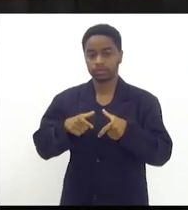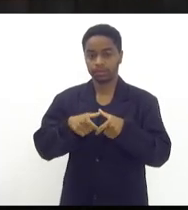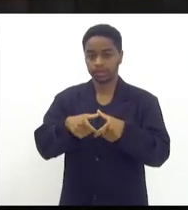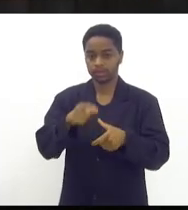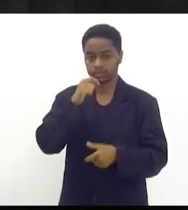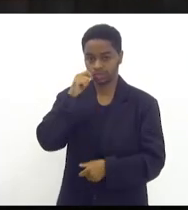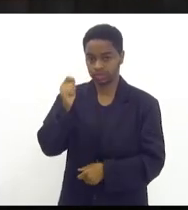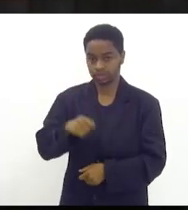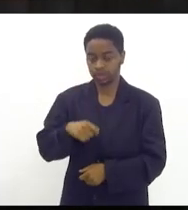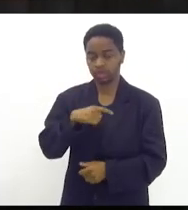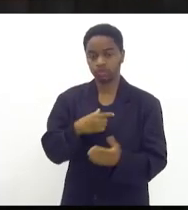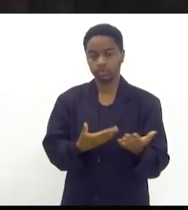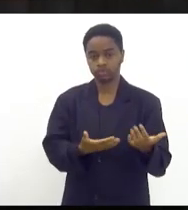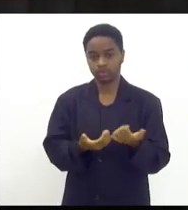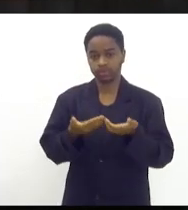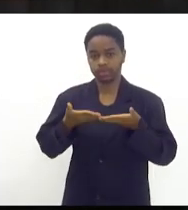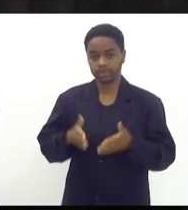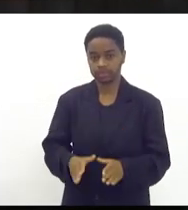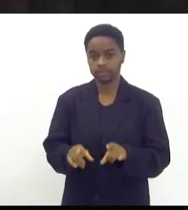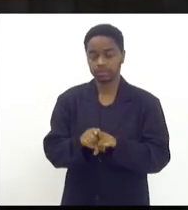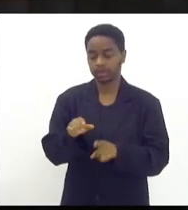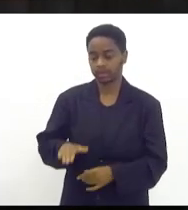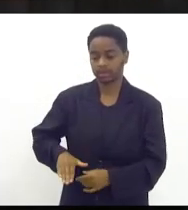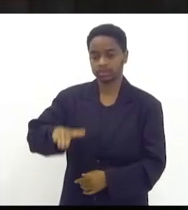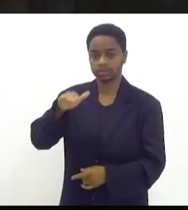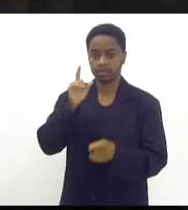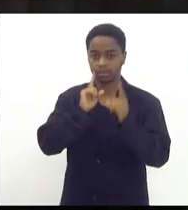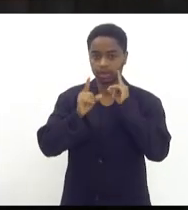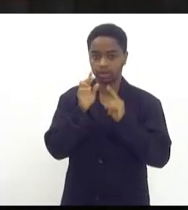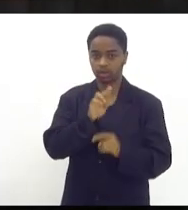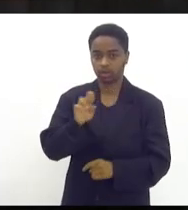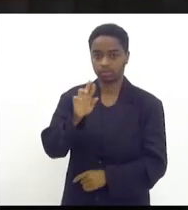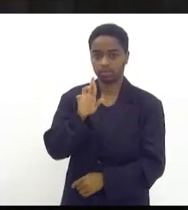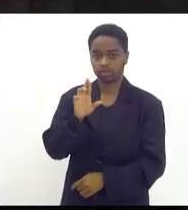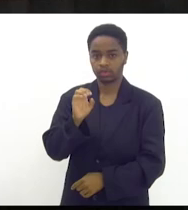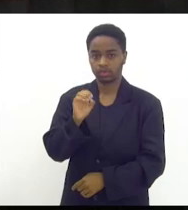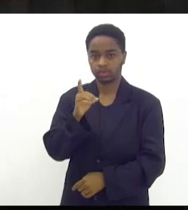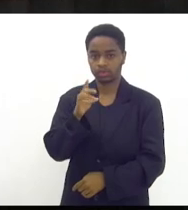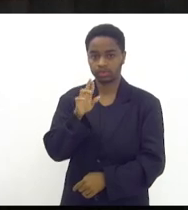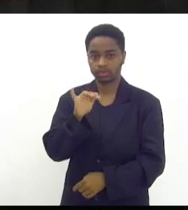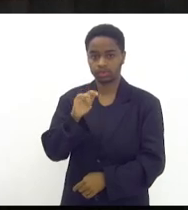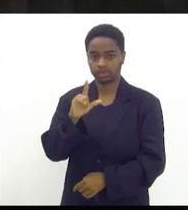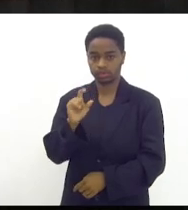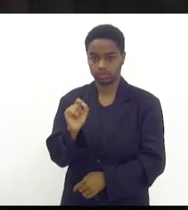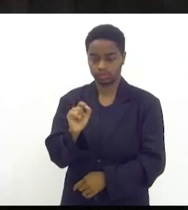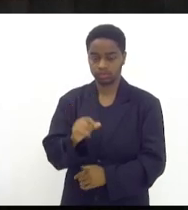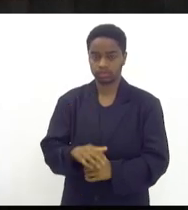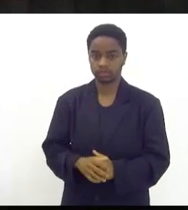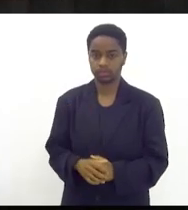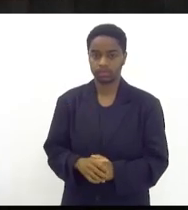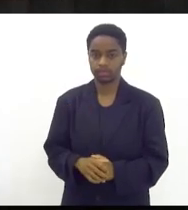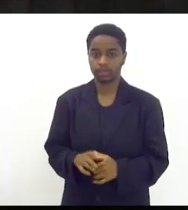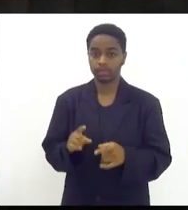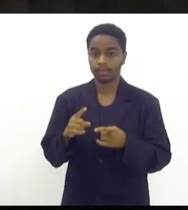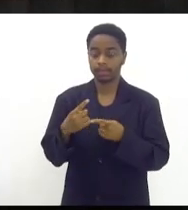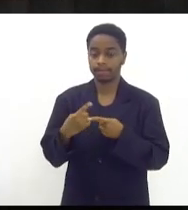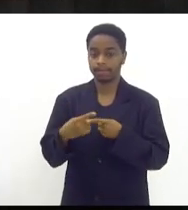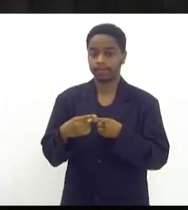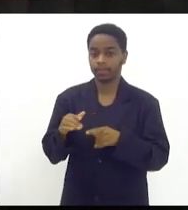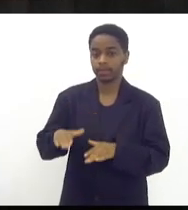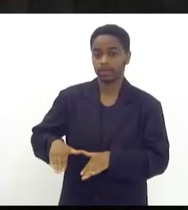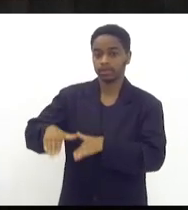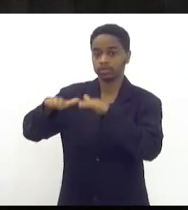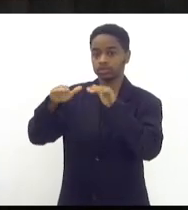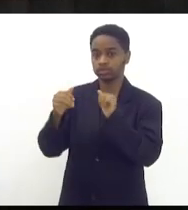um jovem nascido e criado em Maricá, chamado Rodrigo Fagundes, que foi crescido comigo